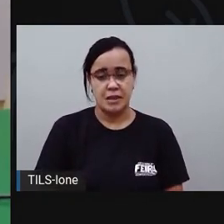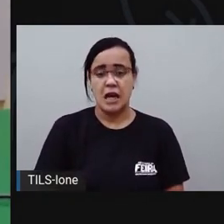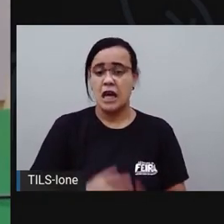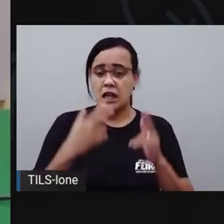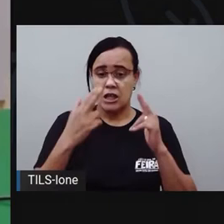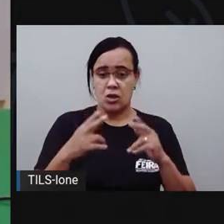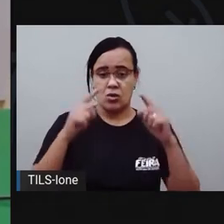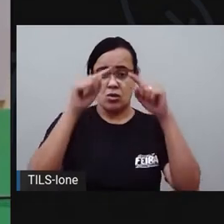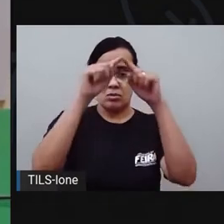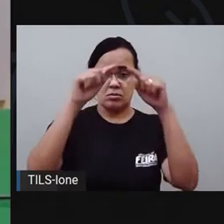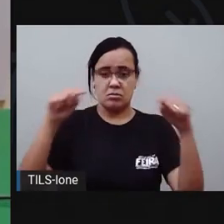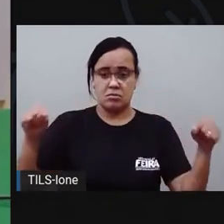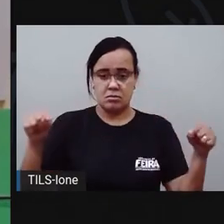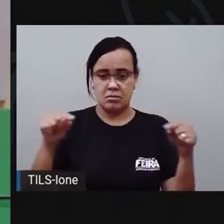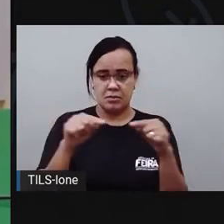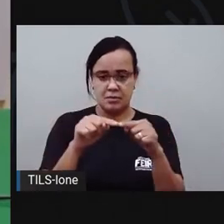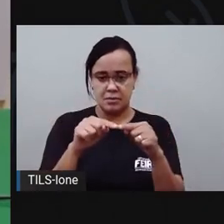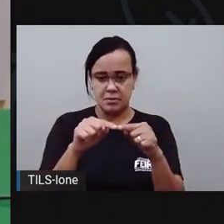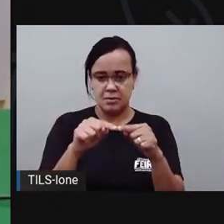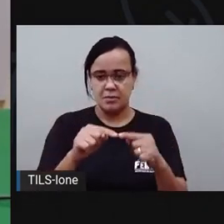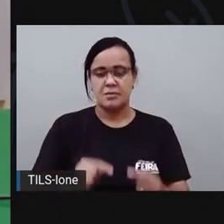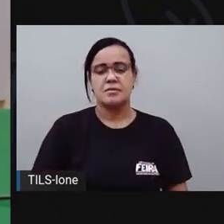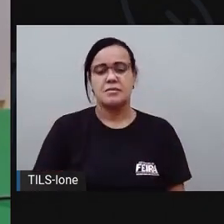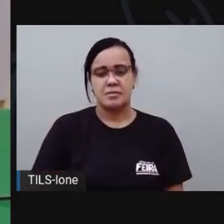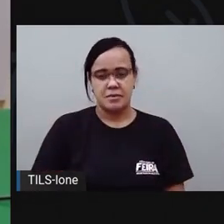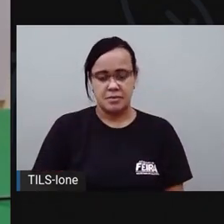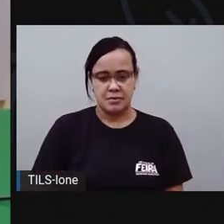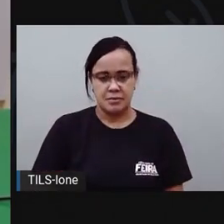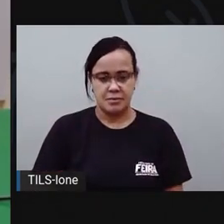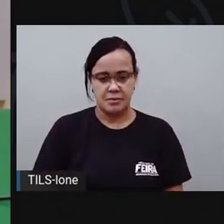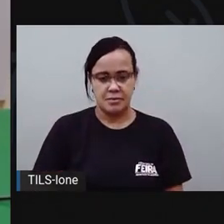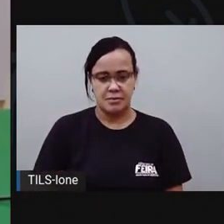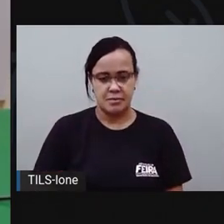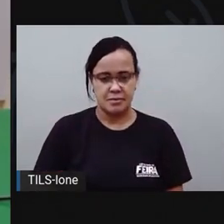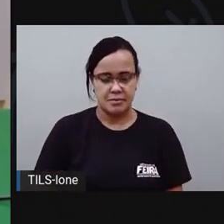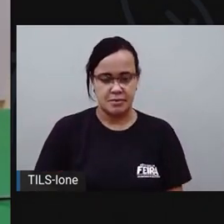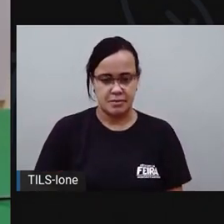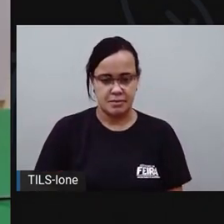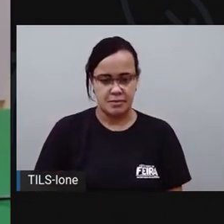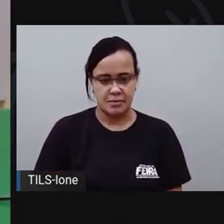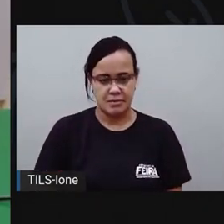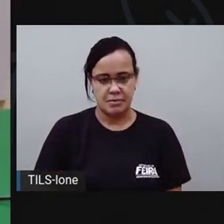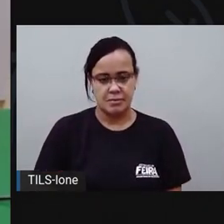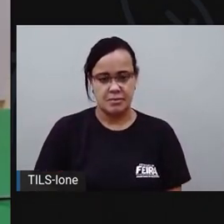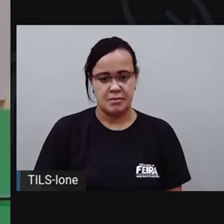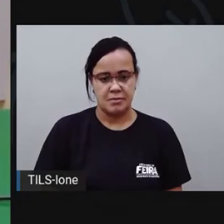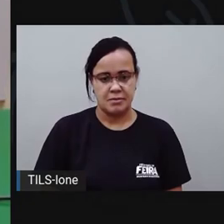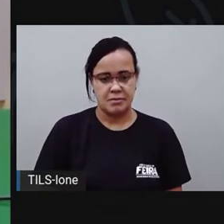e vão trazer aqui para o meio que nós marcamos. Olha só, formando um,